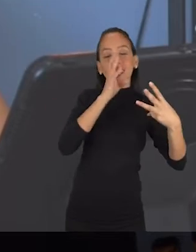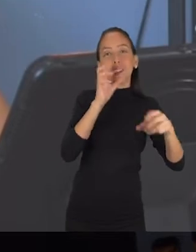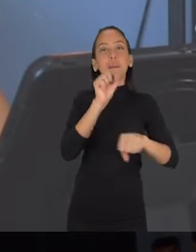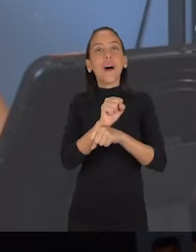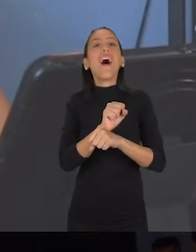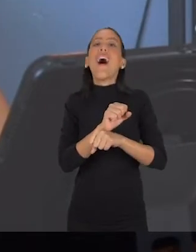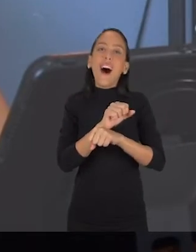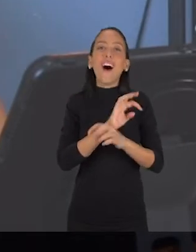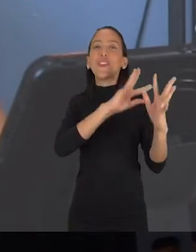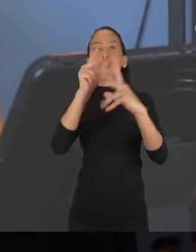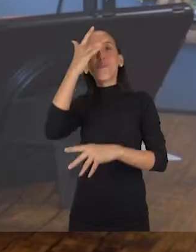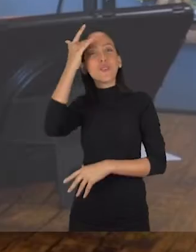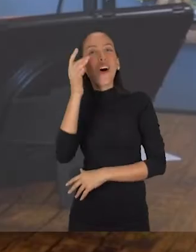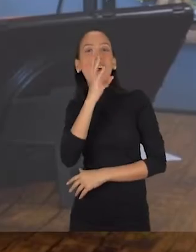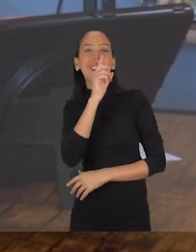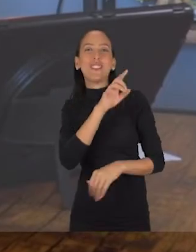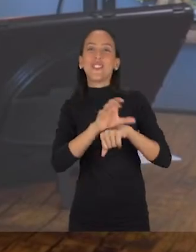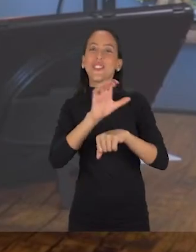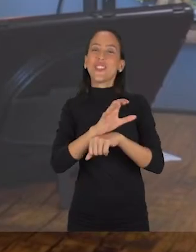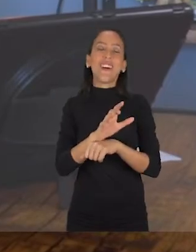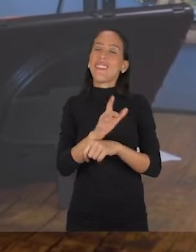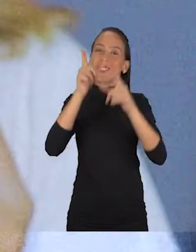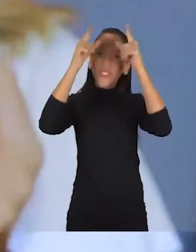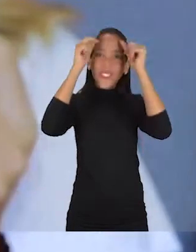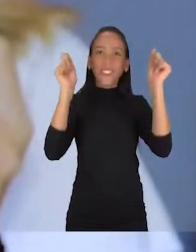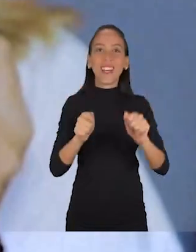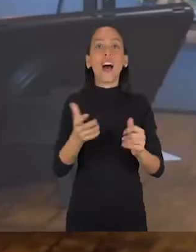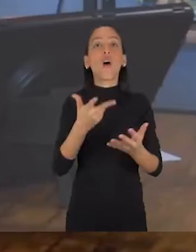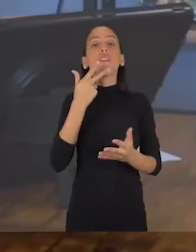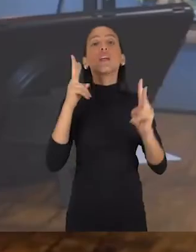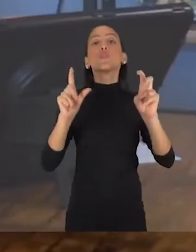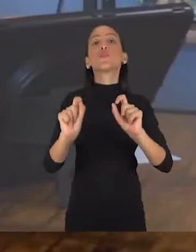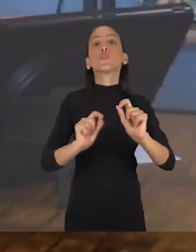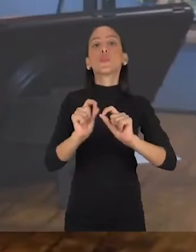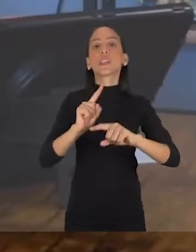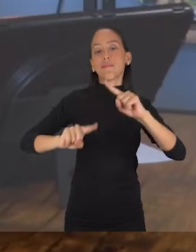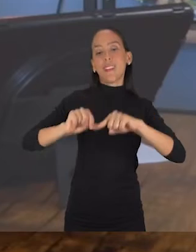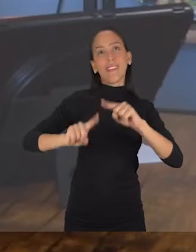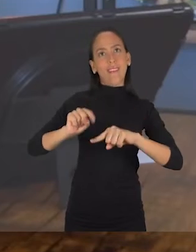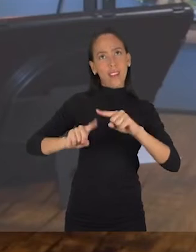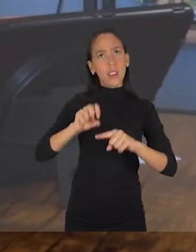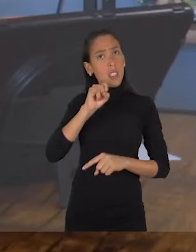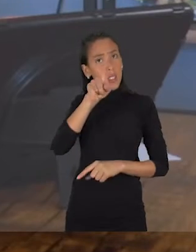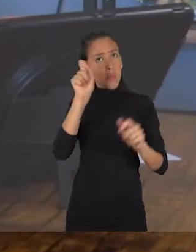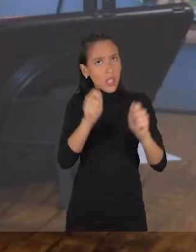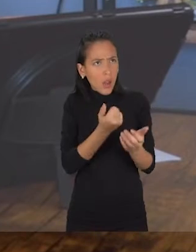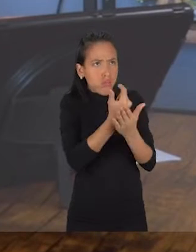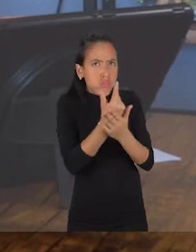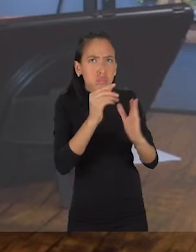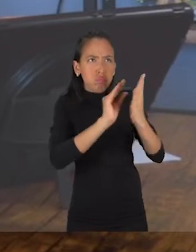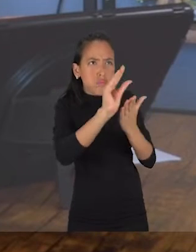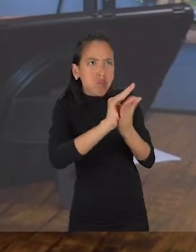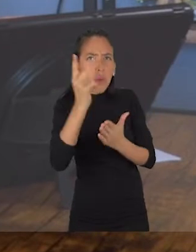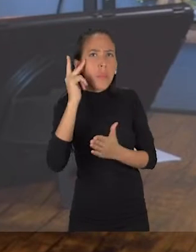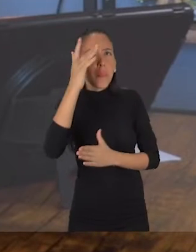assiste o seu curso, fica tudo tranquilo. Vamos falar então de equipamento. É claro que se você puder investir no equipamento ou contratar uma